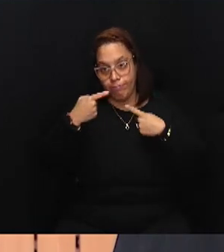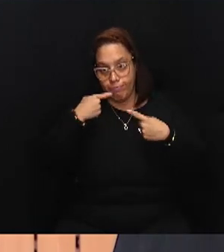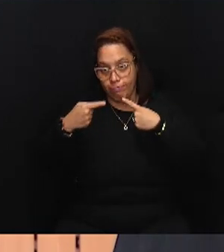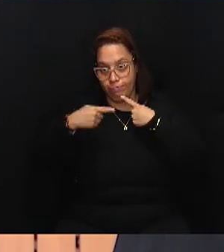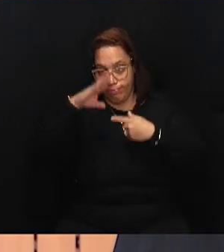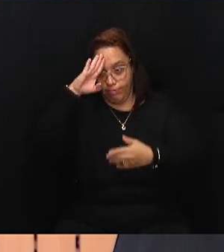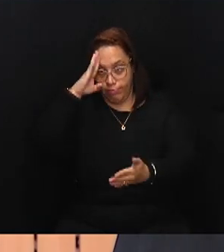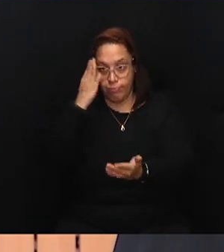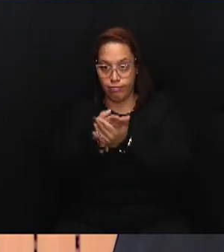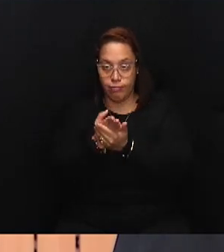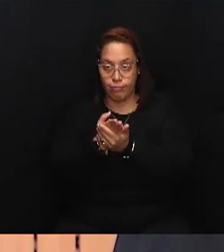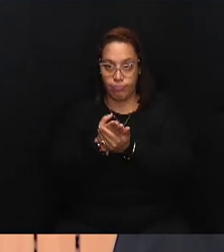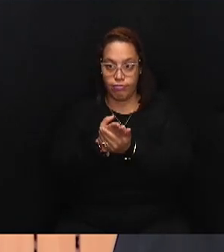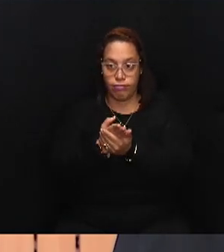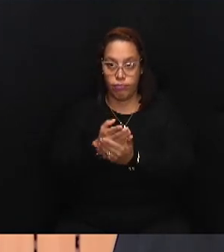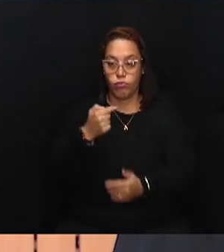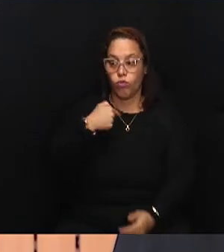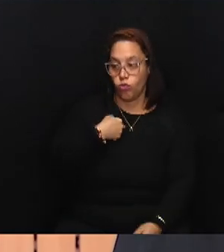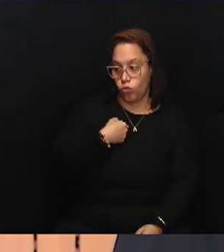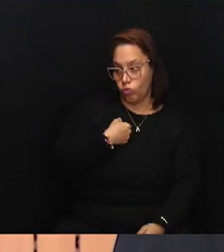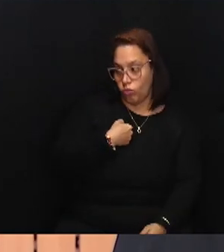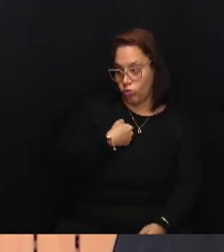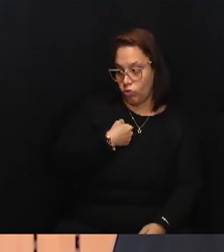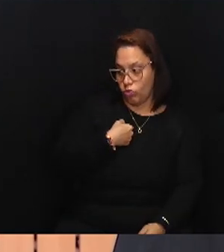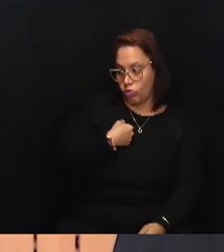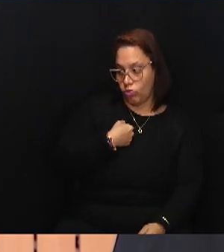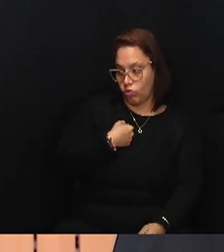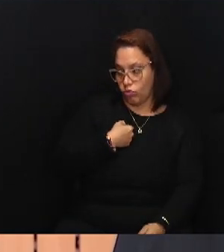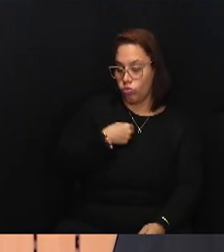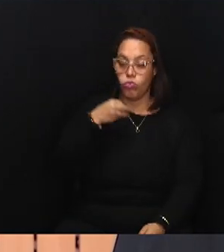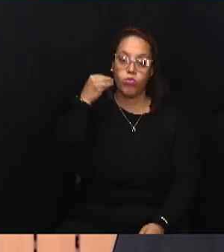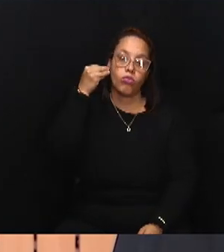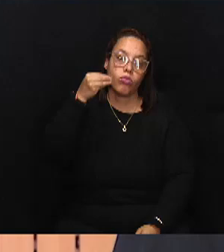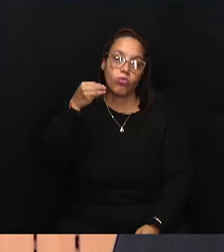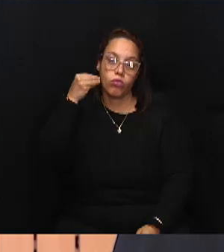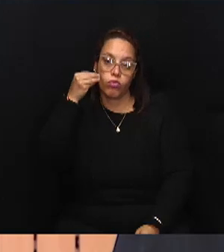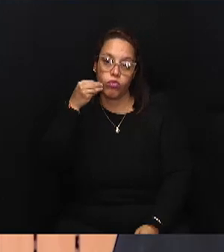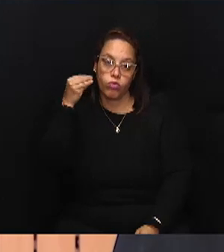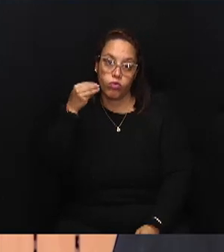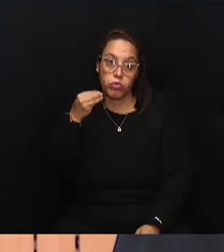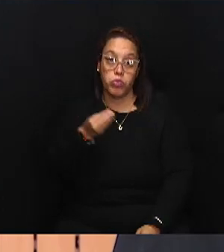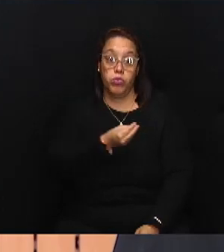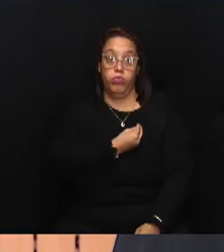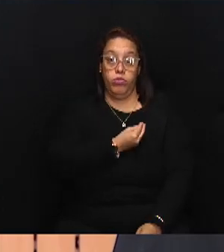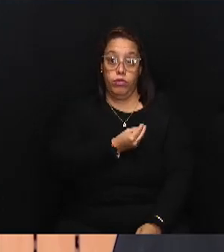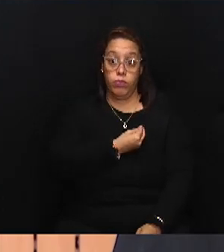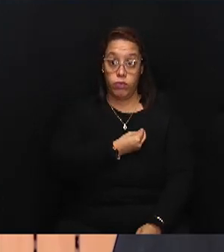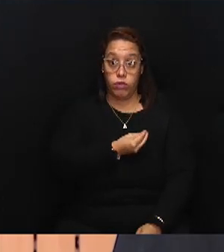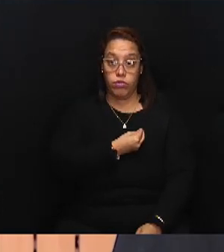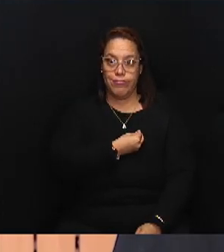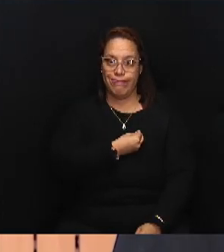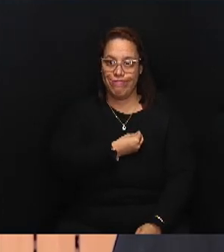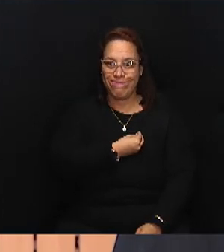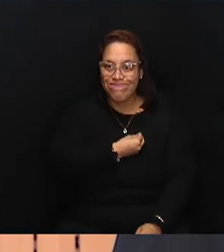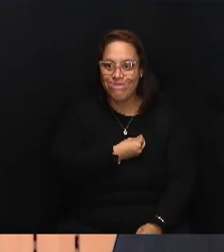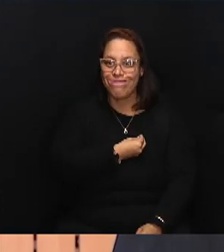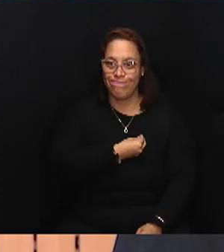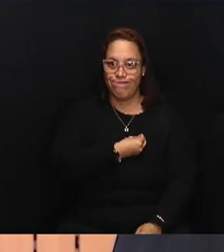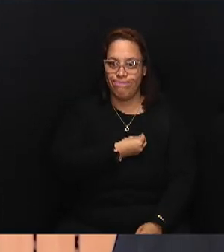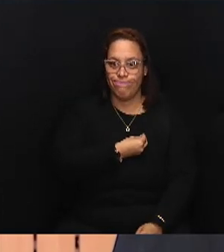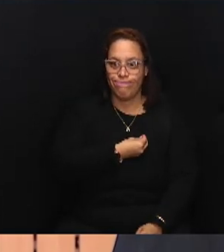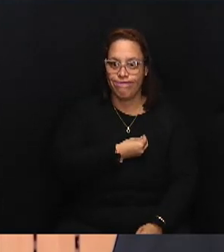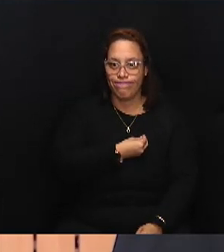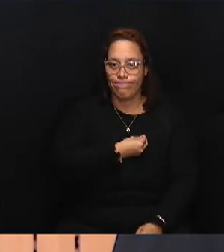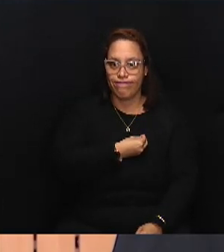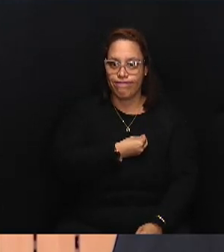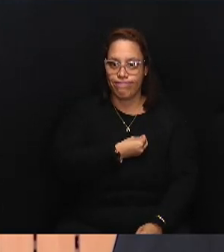acredito que estou tendo essa experiência de forma viva ali, tenho vivenciado muito isso, que é a